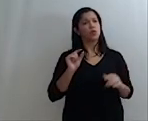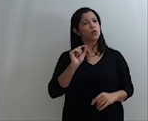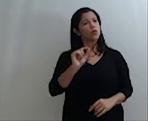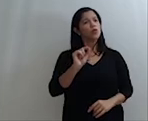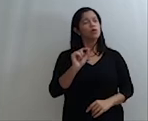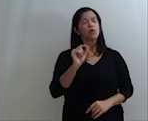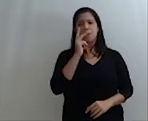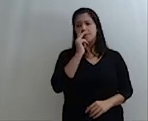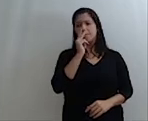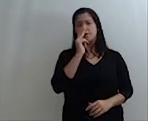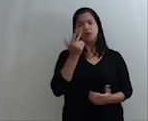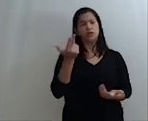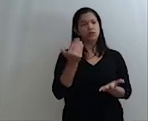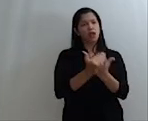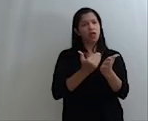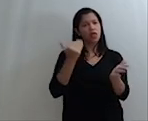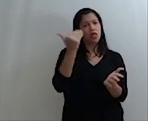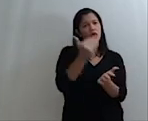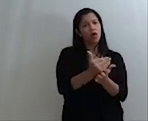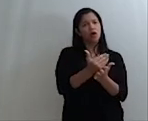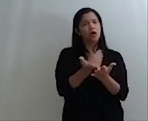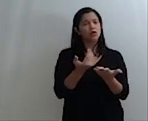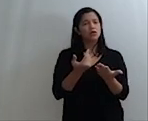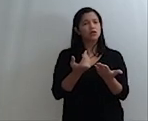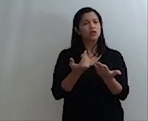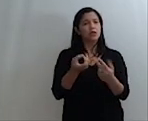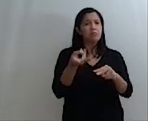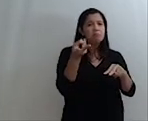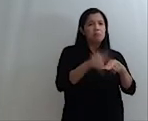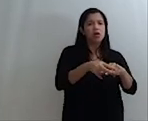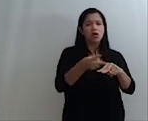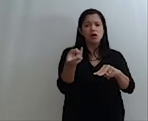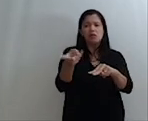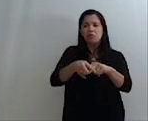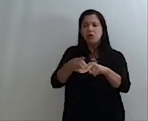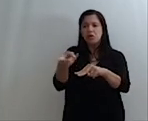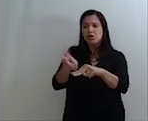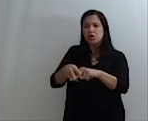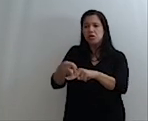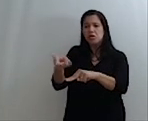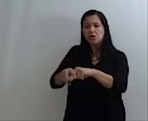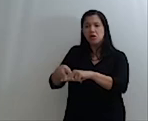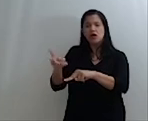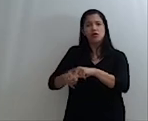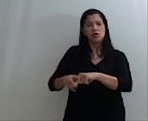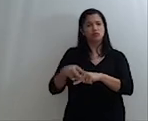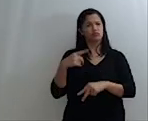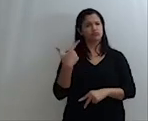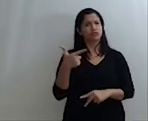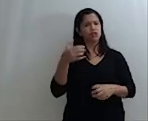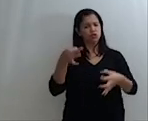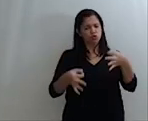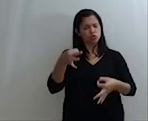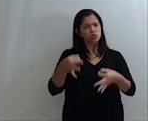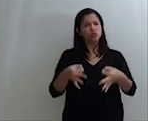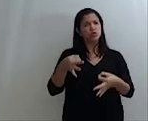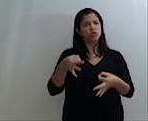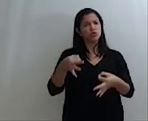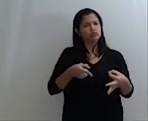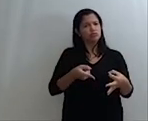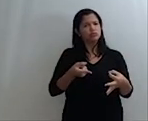conest condenações que não resistem a um juízo sério de de de